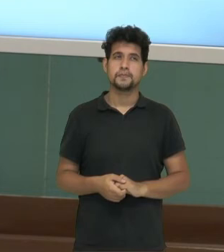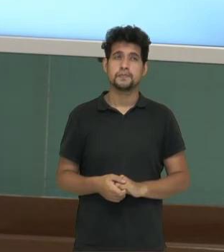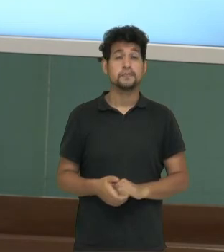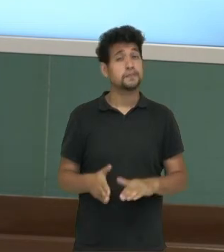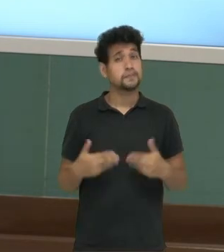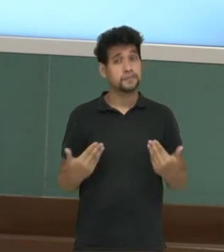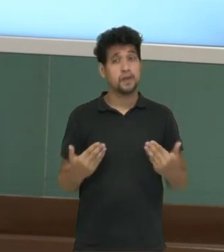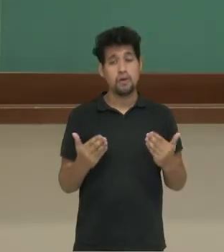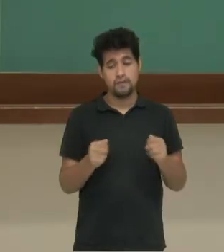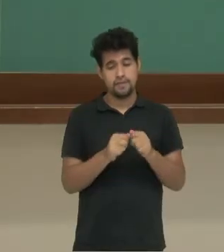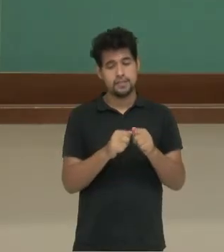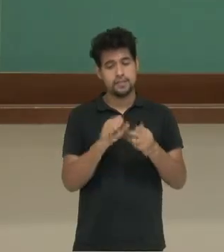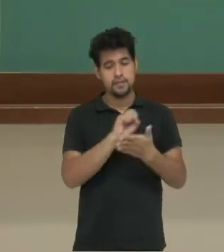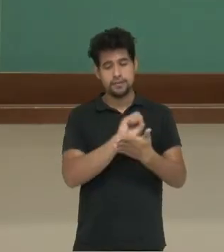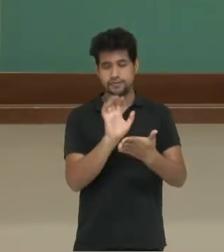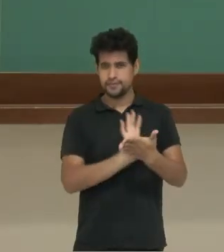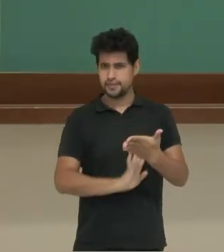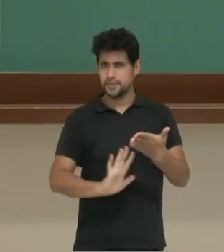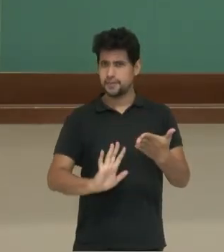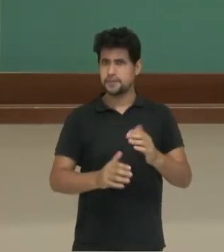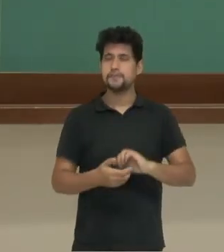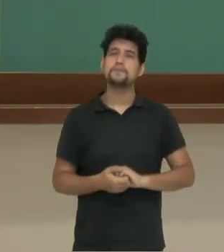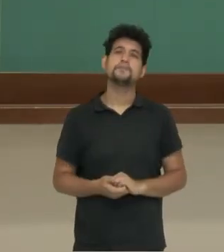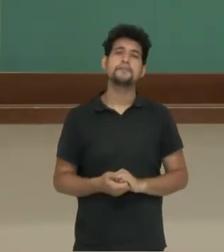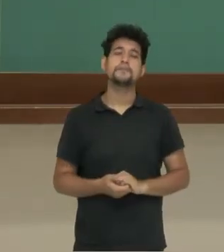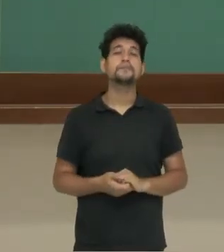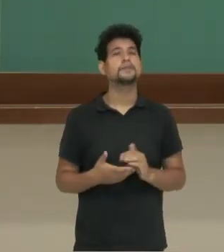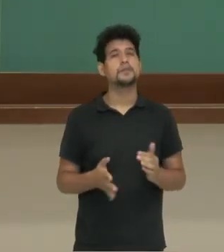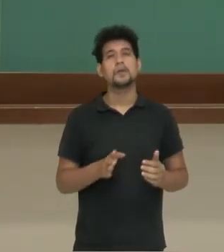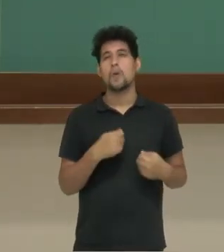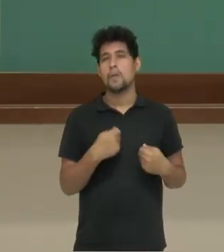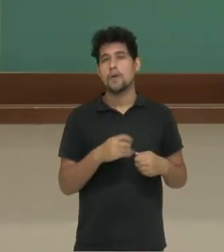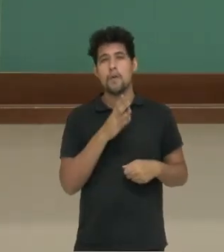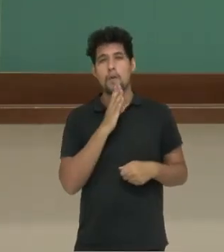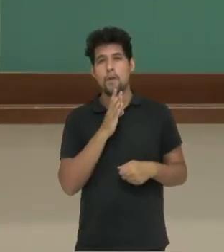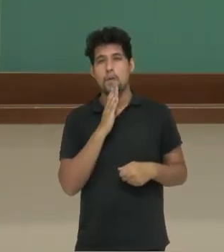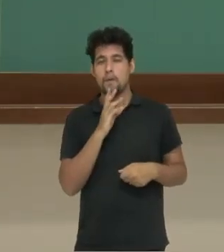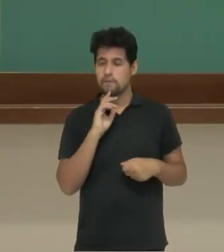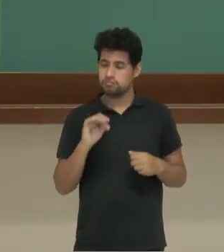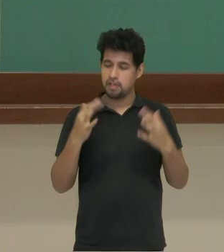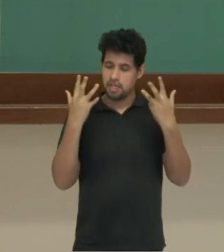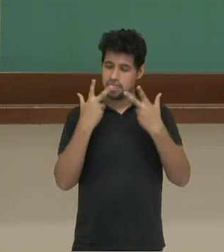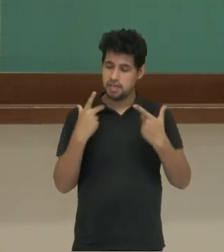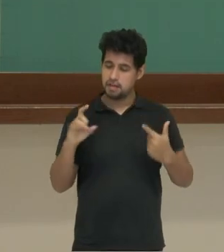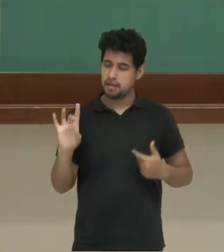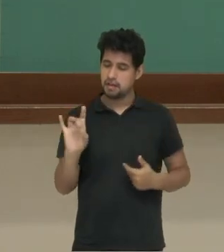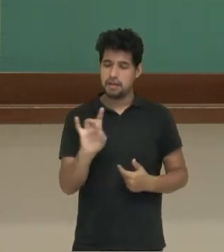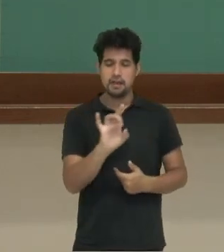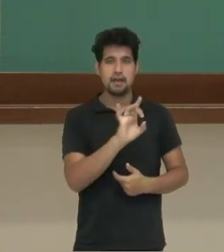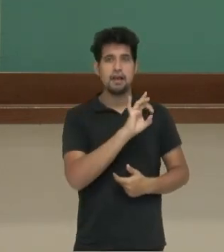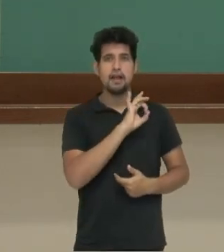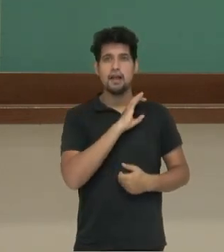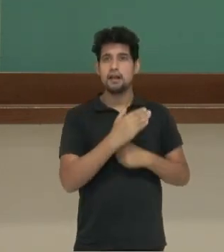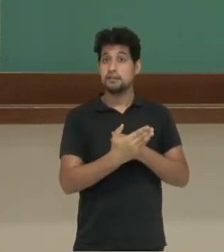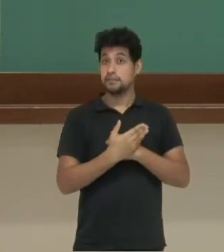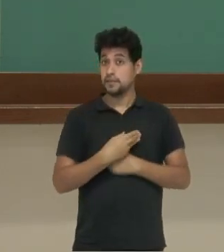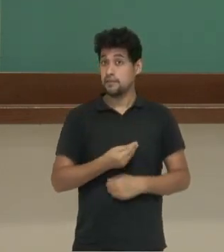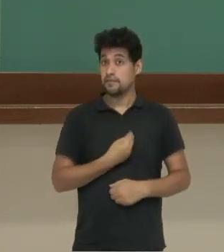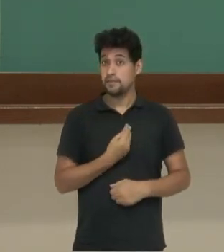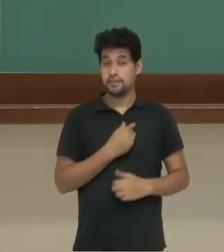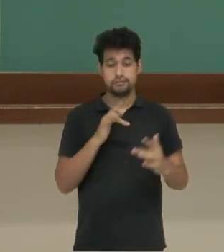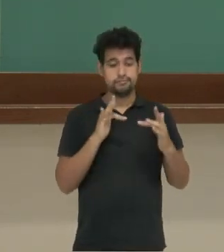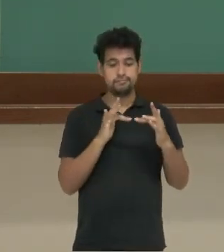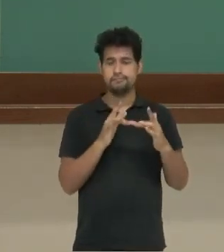E vamos para mais uma atividade. Então, conhecer os seres vivos e suas particularidades nos ajuda a viver em harmonia